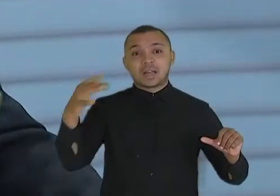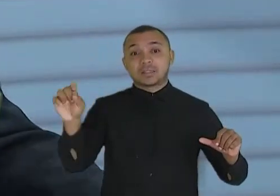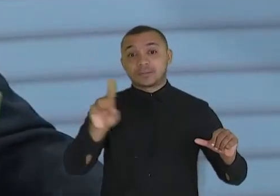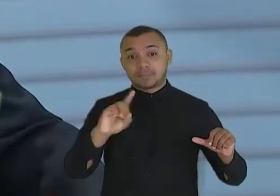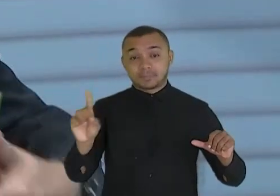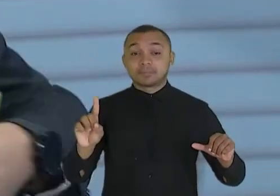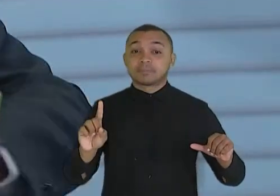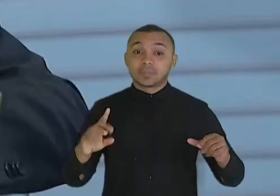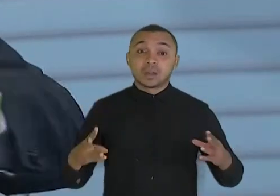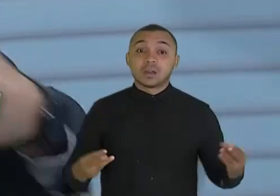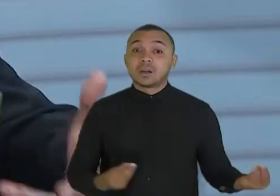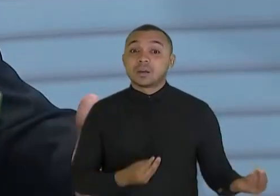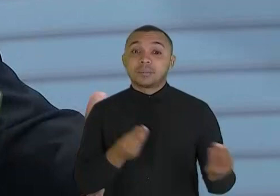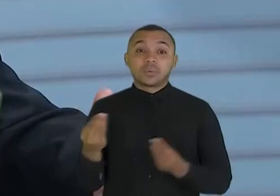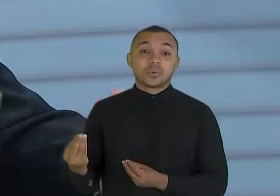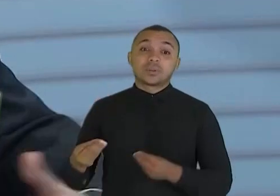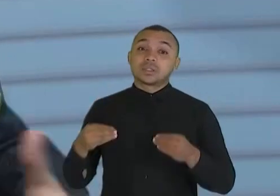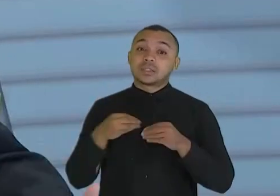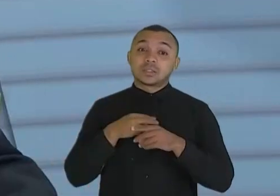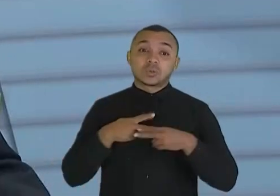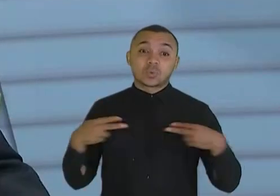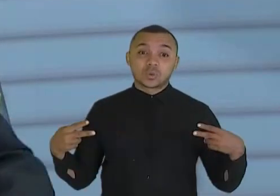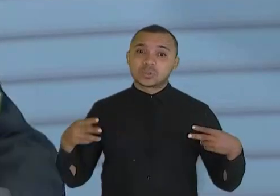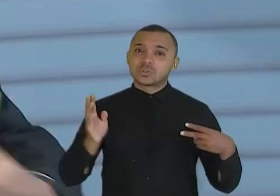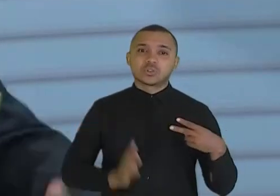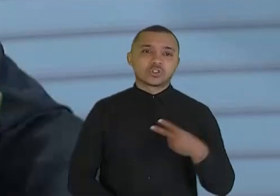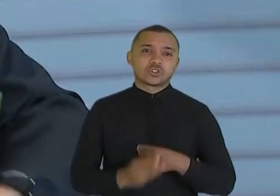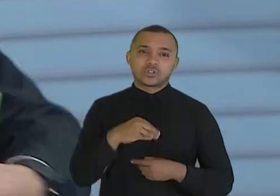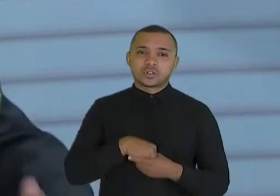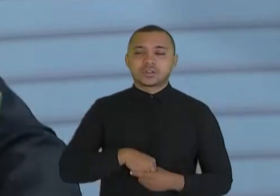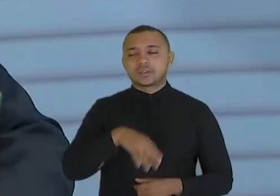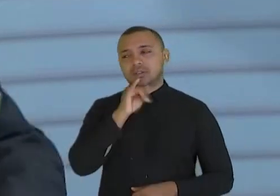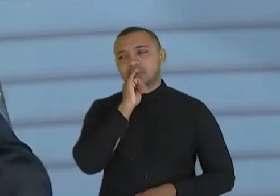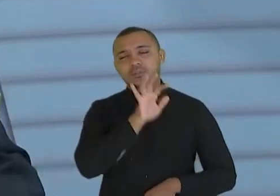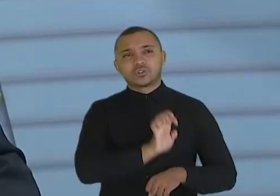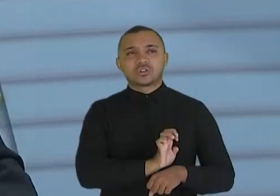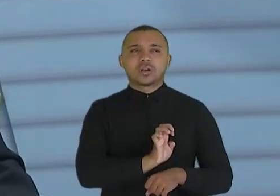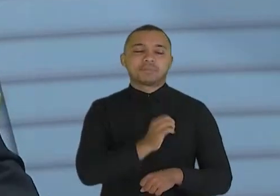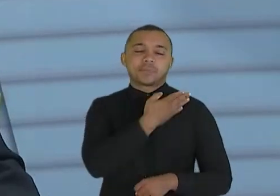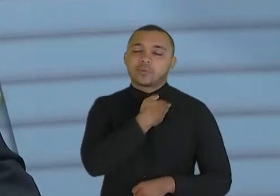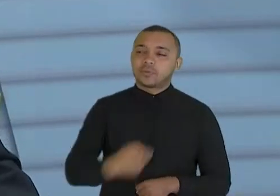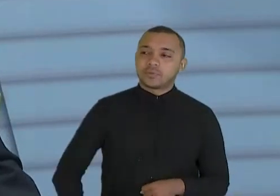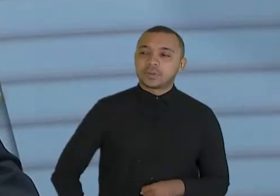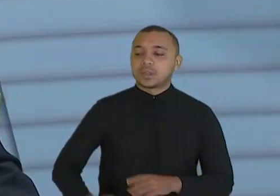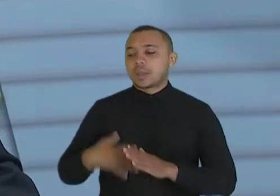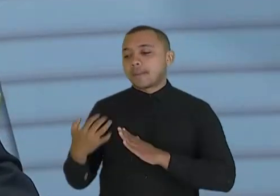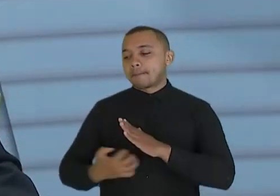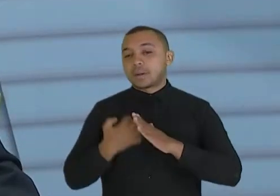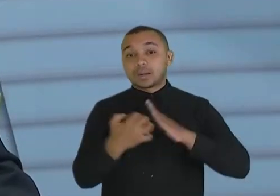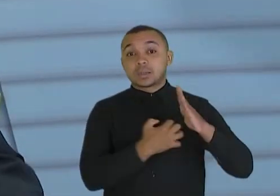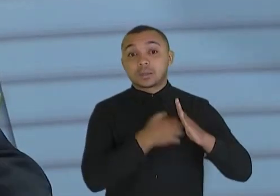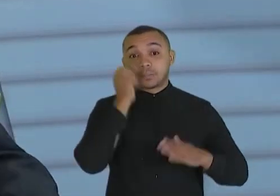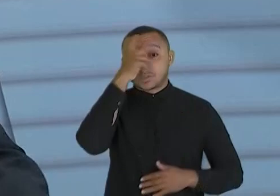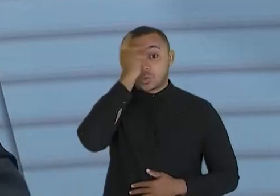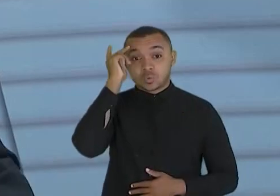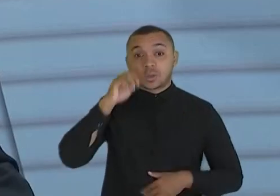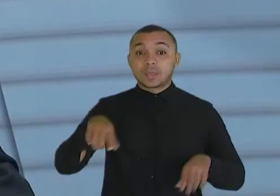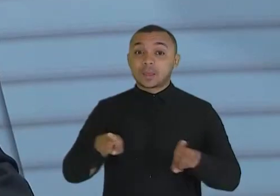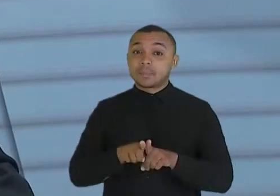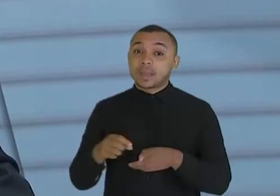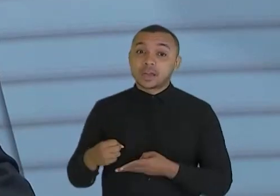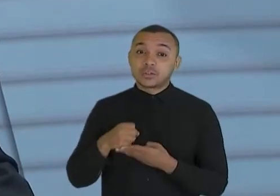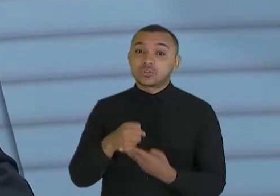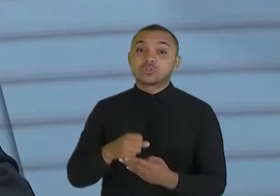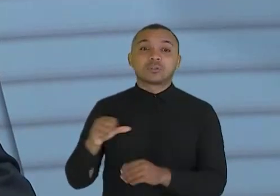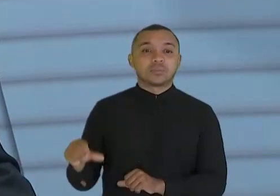que muitas coisas têm que estar envolvidas em si, ou seja, Estado, empresas, pessoas, né, nesse envolvimento dessa transformação,